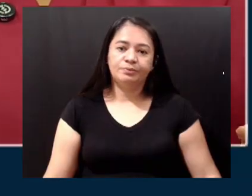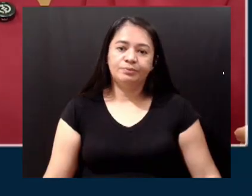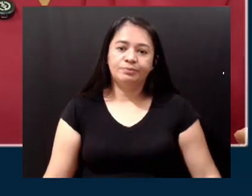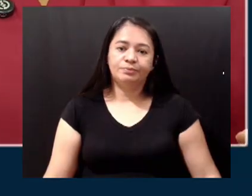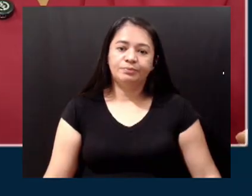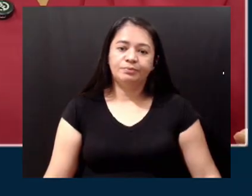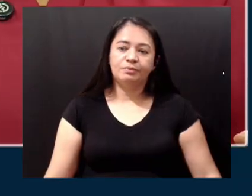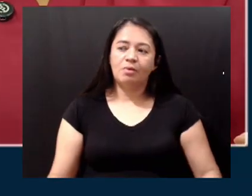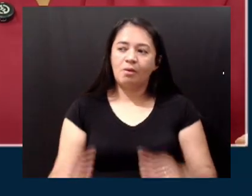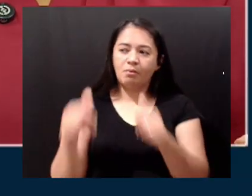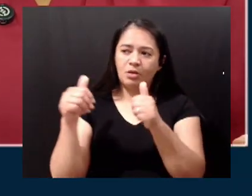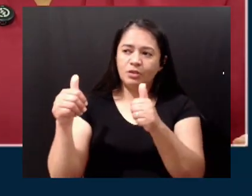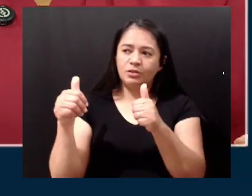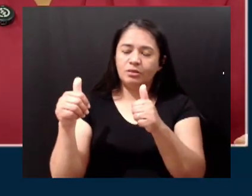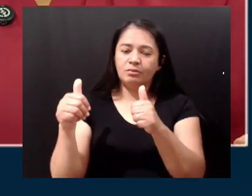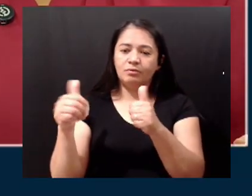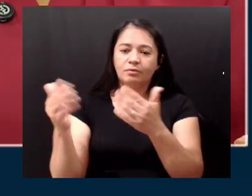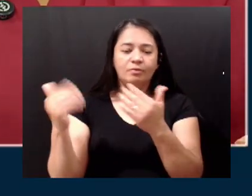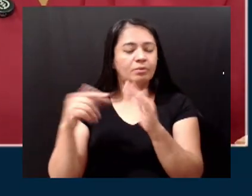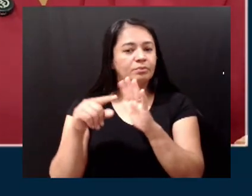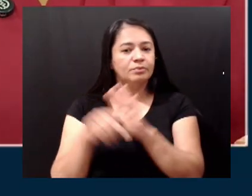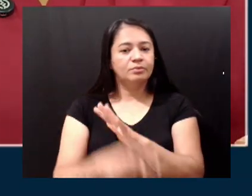Vamos lá? Pode colocar na tela, por favor?